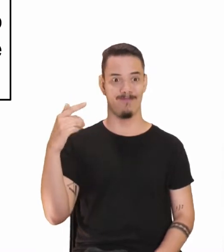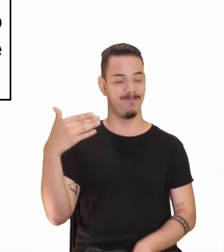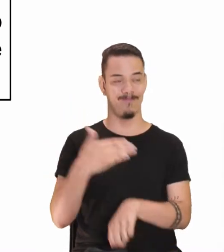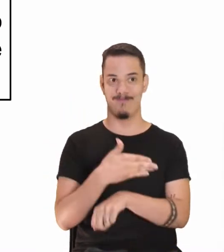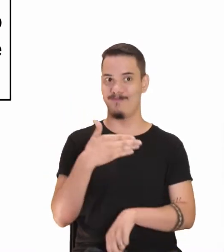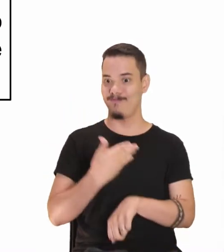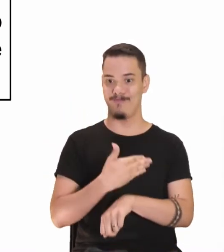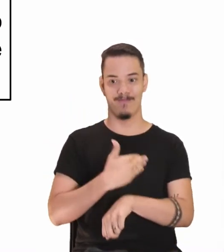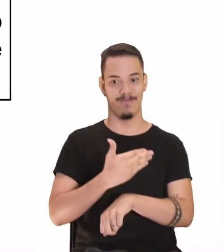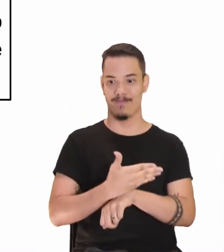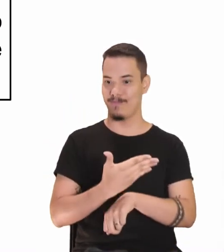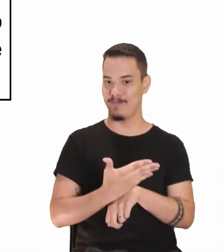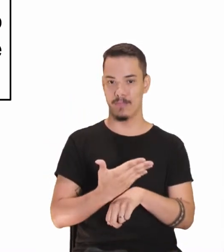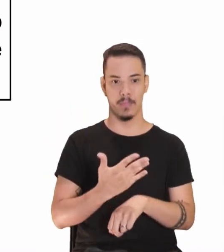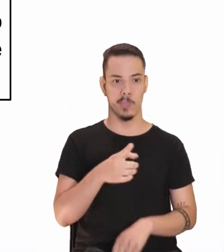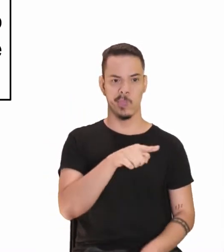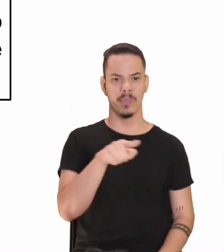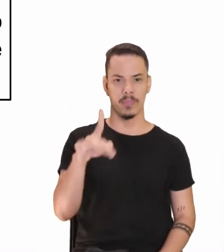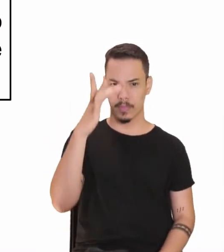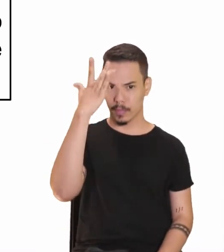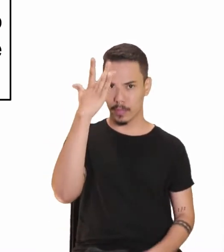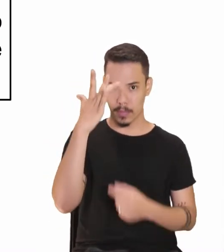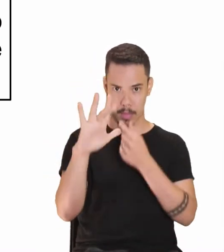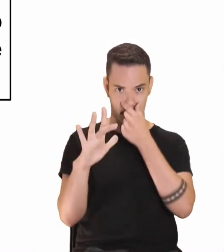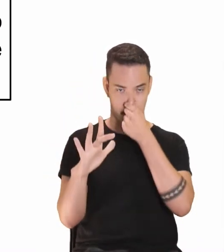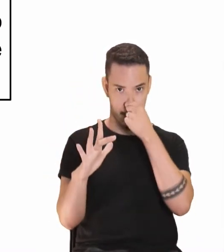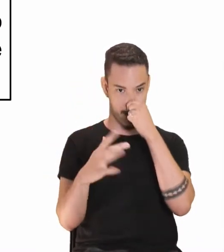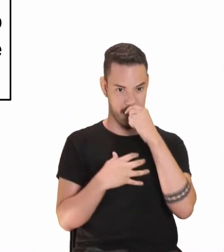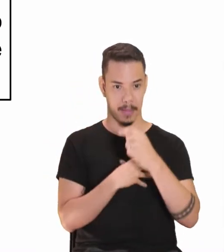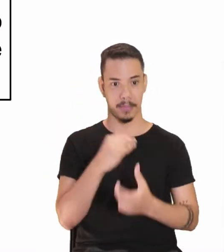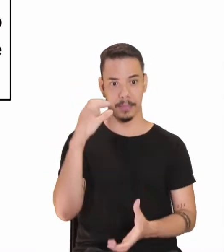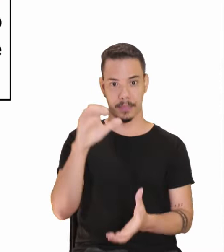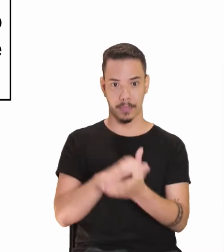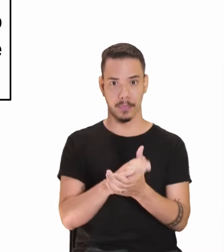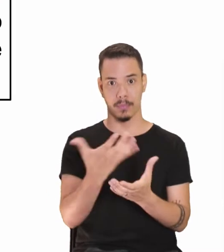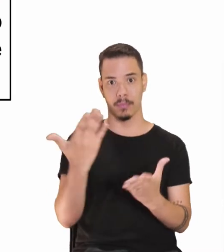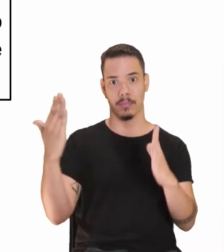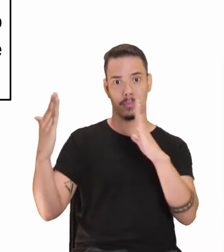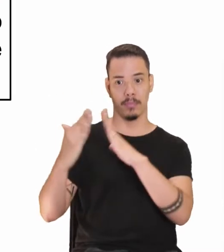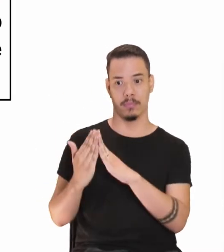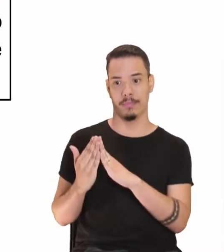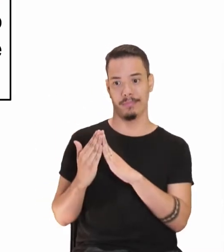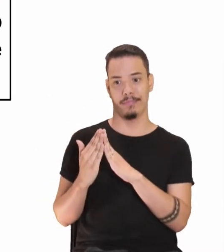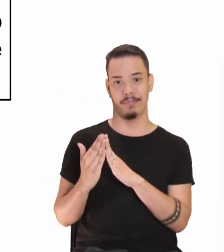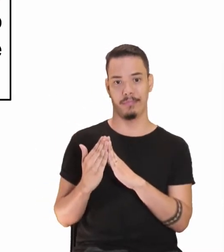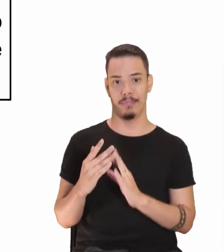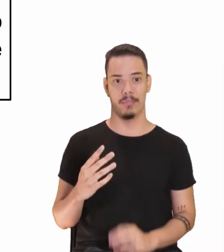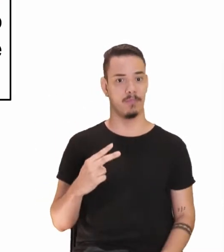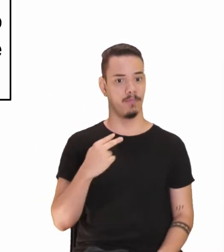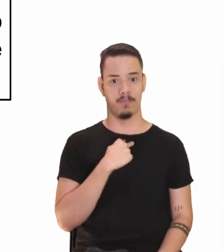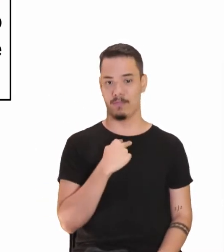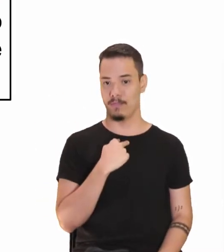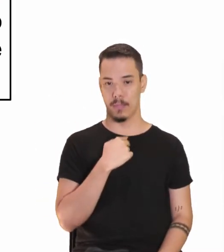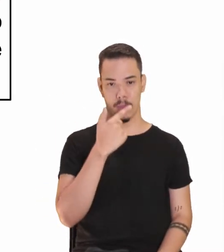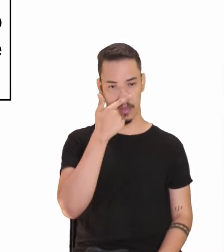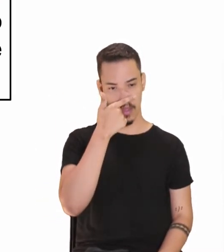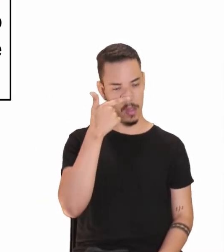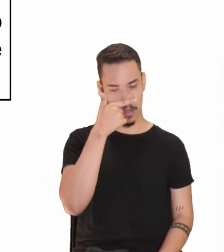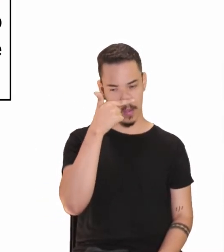constantemente. Não sabe o senhor, meu filho, que quem casa quer casa? Já não posso,